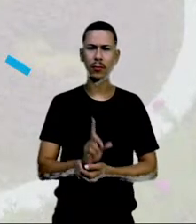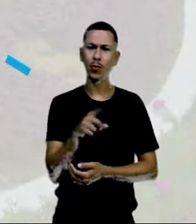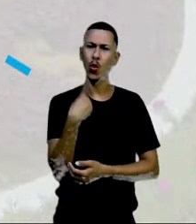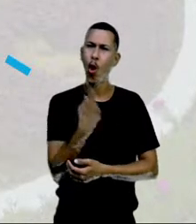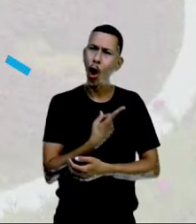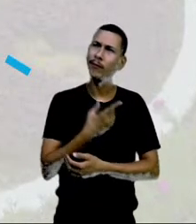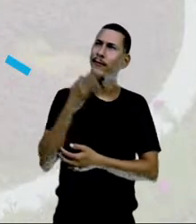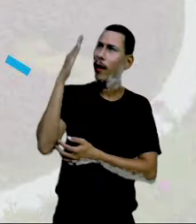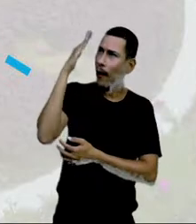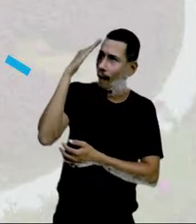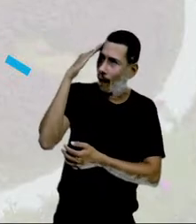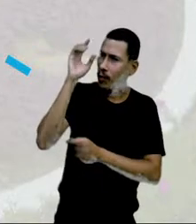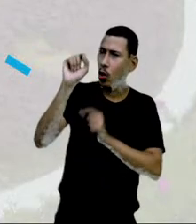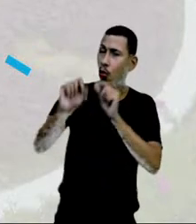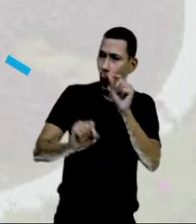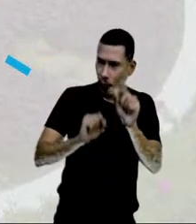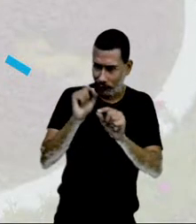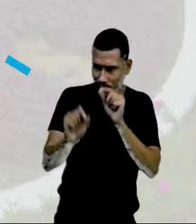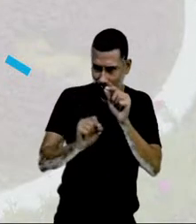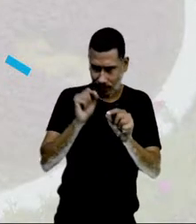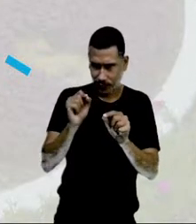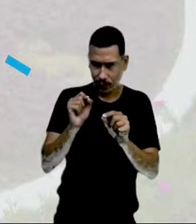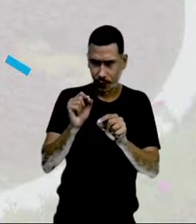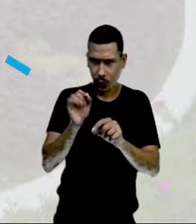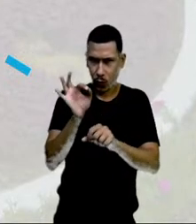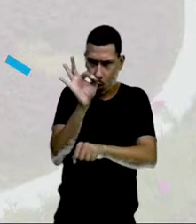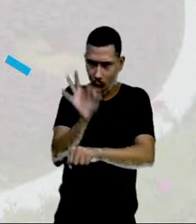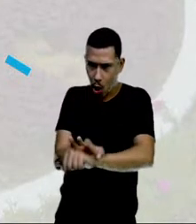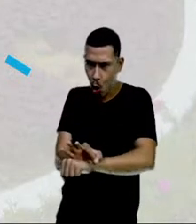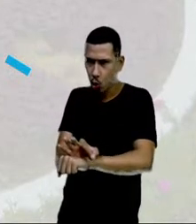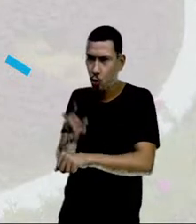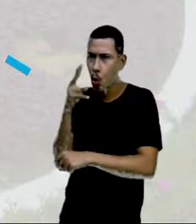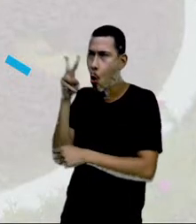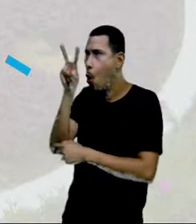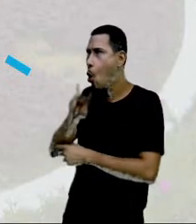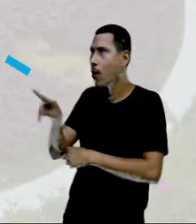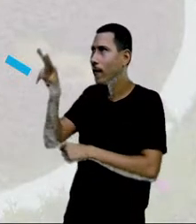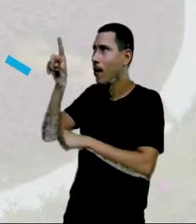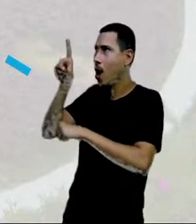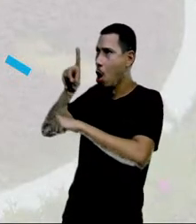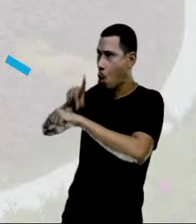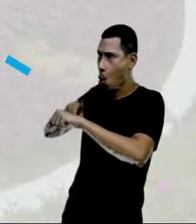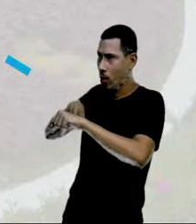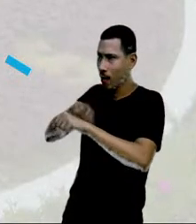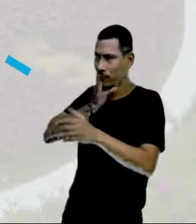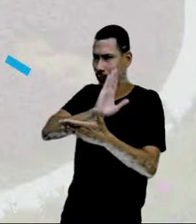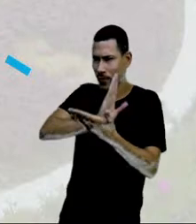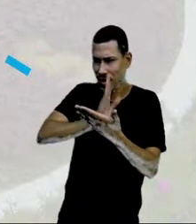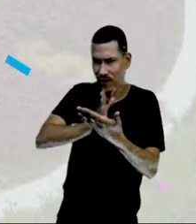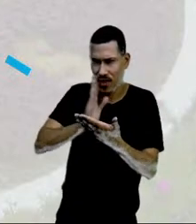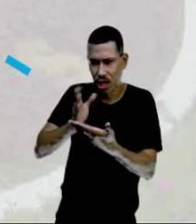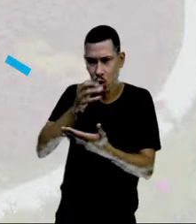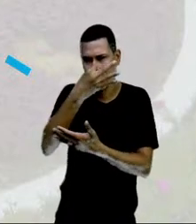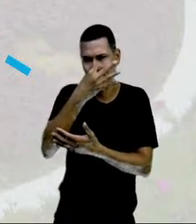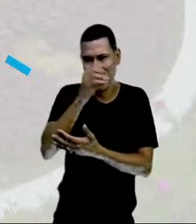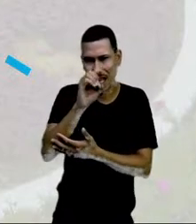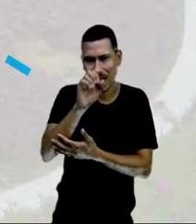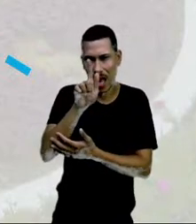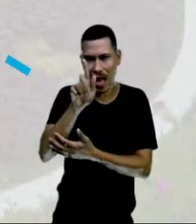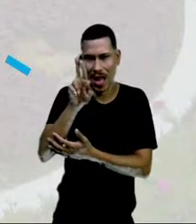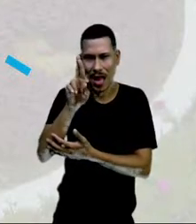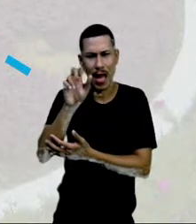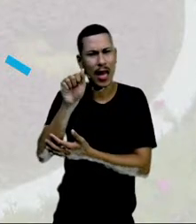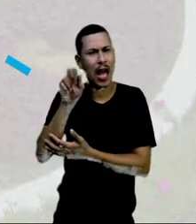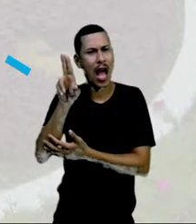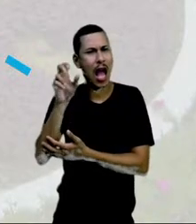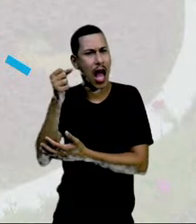aproveitar? Né? Dentro do relógio, o horário aqui, ele está dividido em 30 graus. Agora vamos